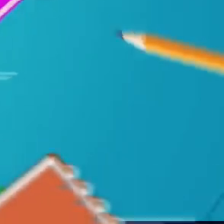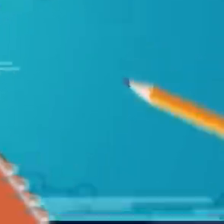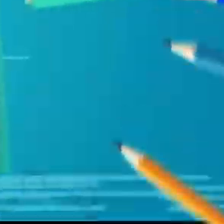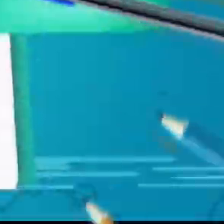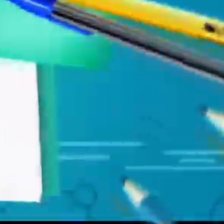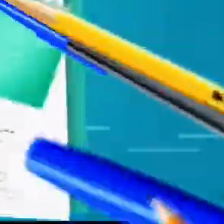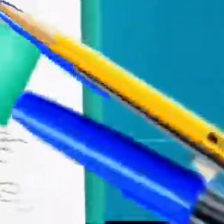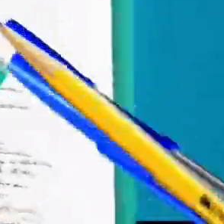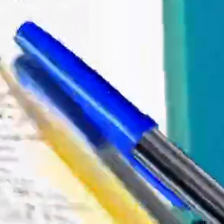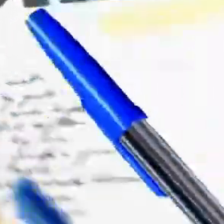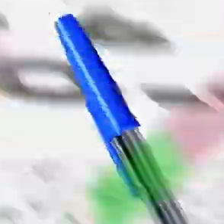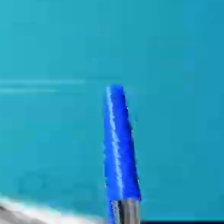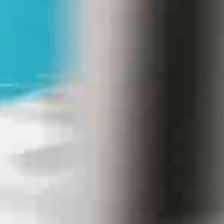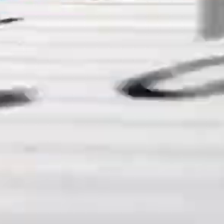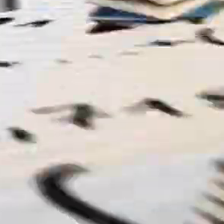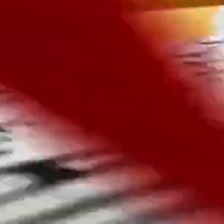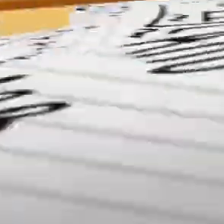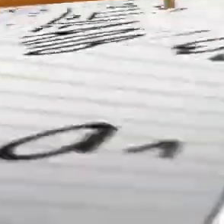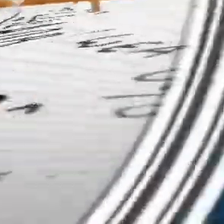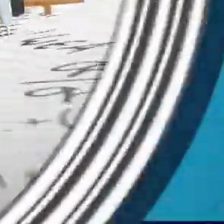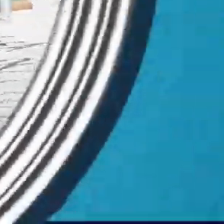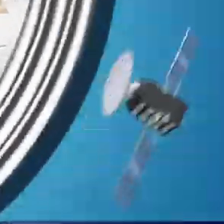E aí